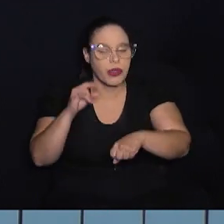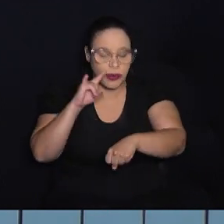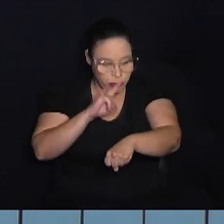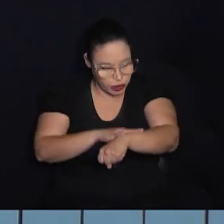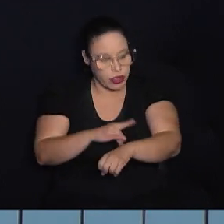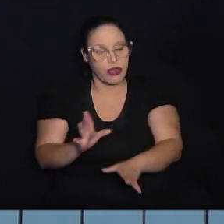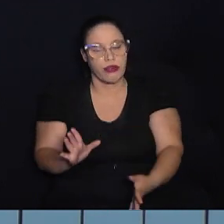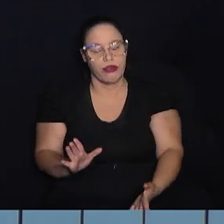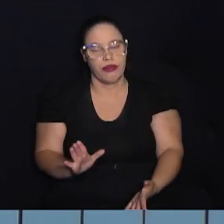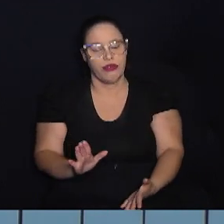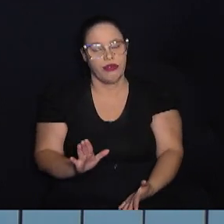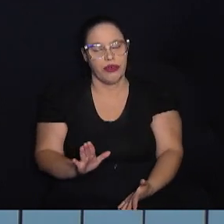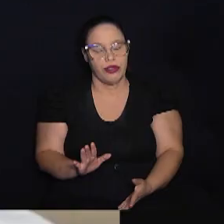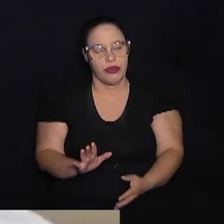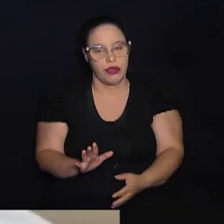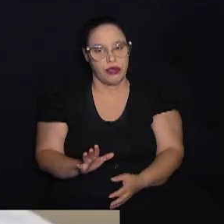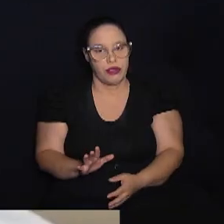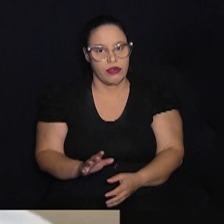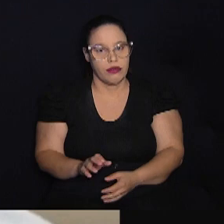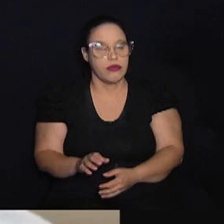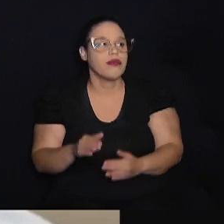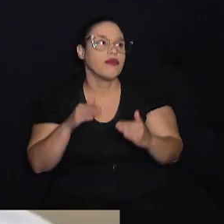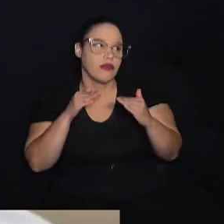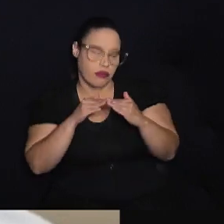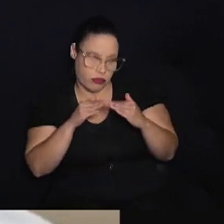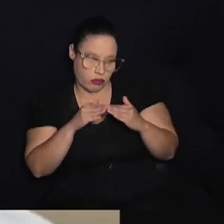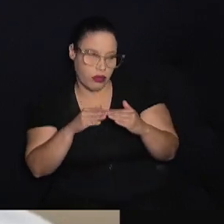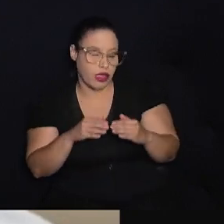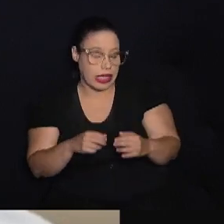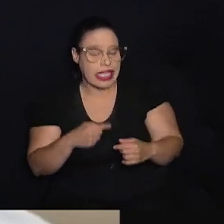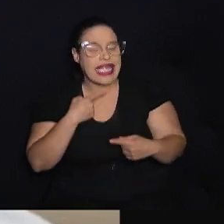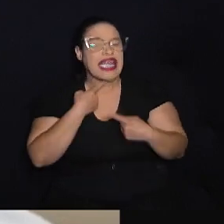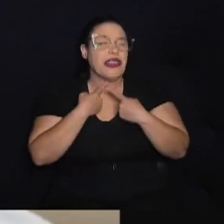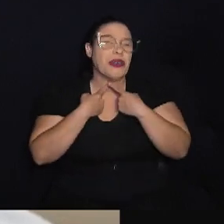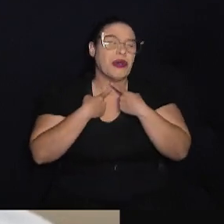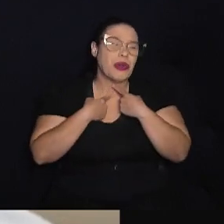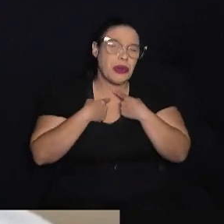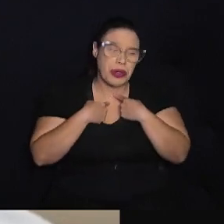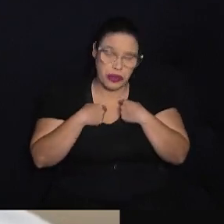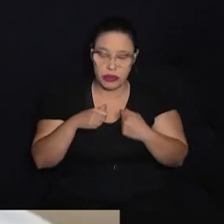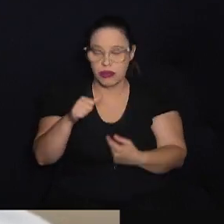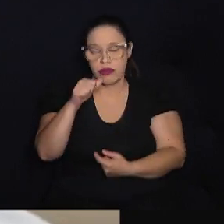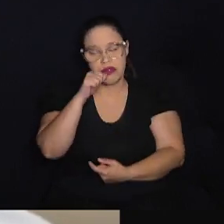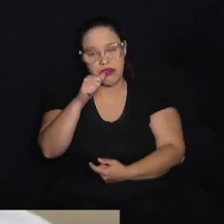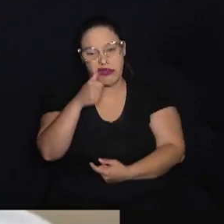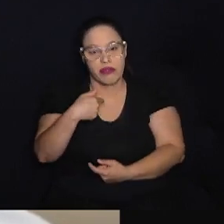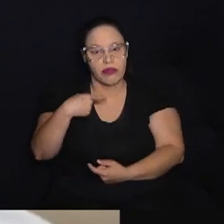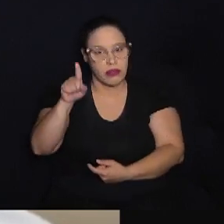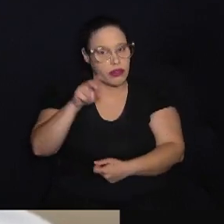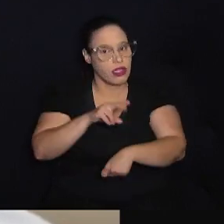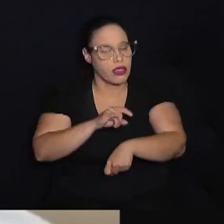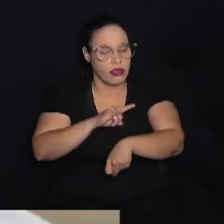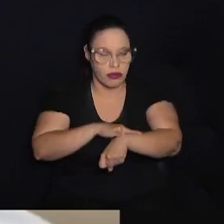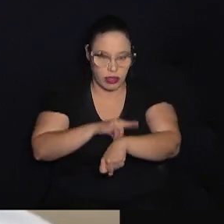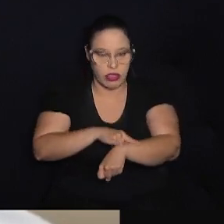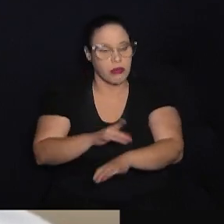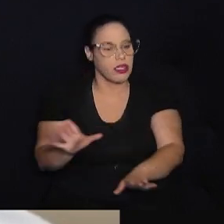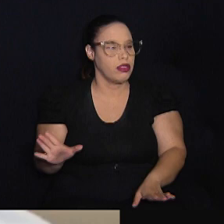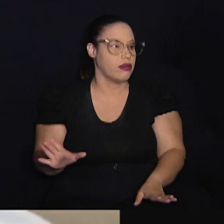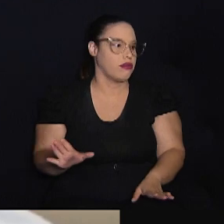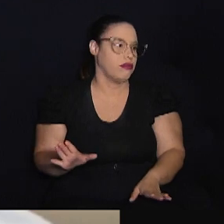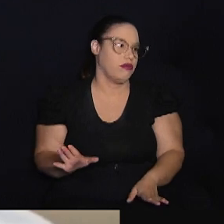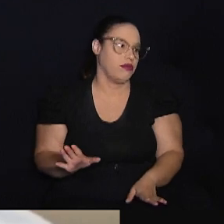substâncias, né? Perfeito. Teve vontade, hidratar bem, teve vontade. Eliminar essa